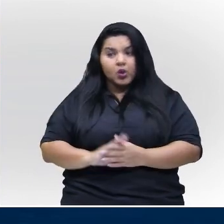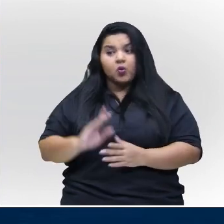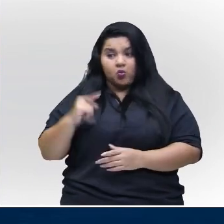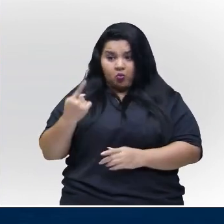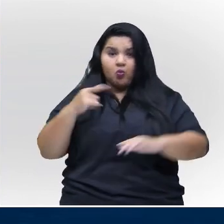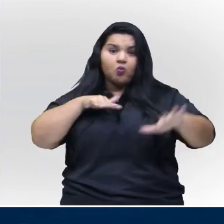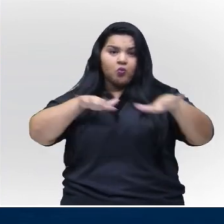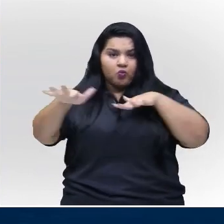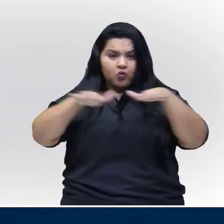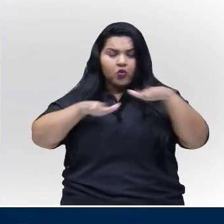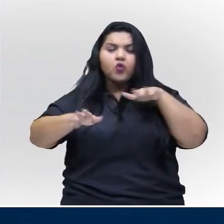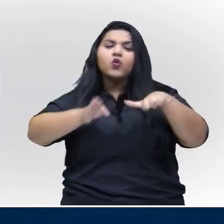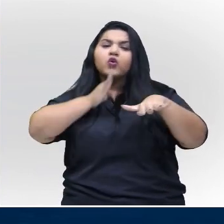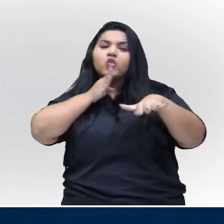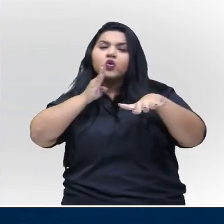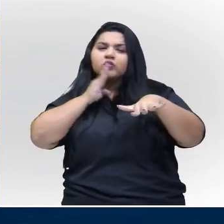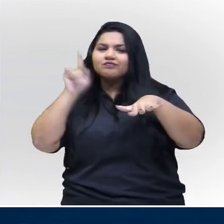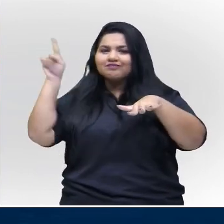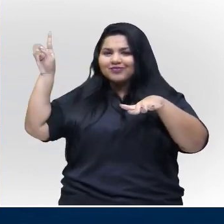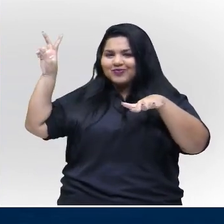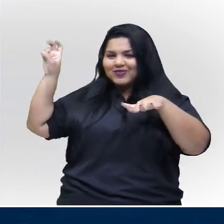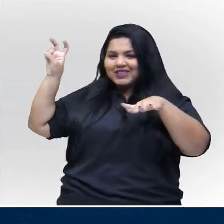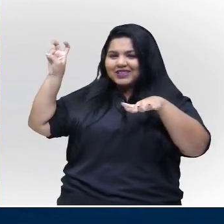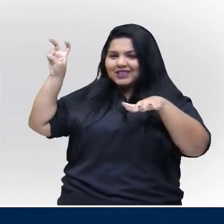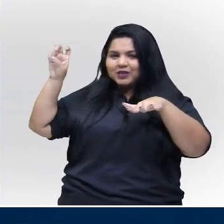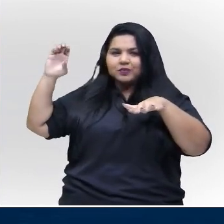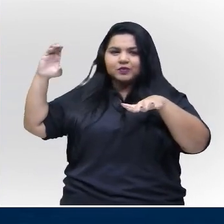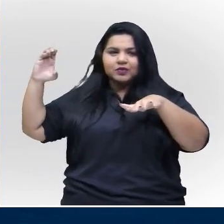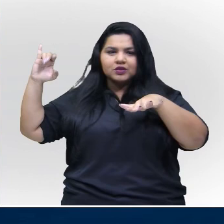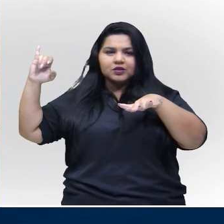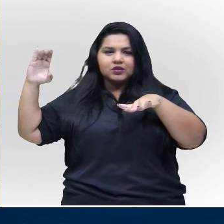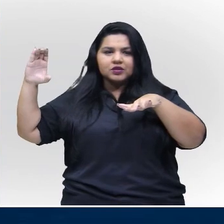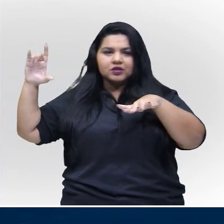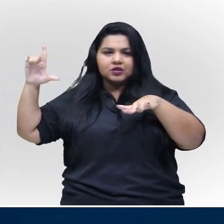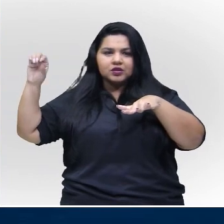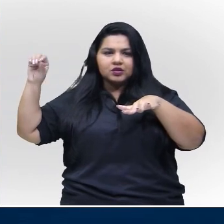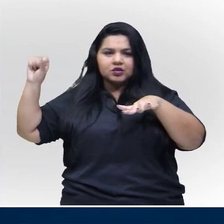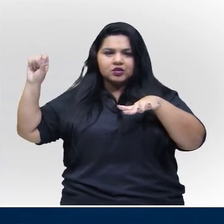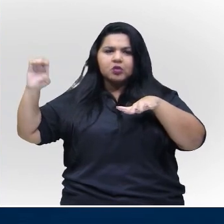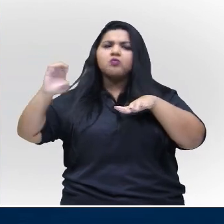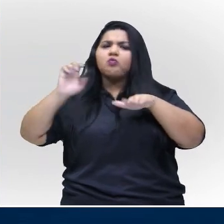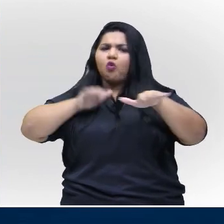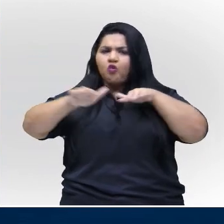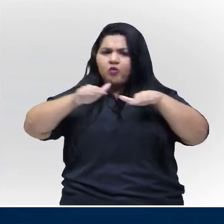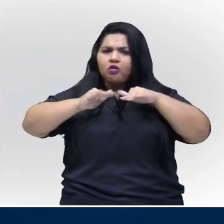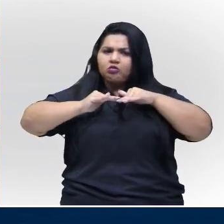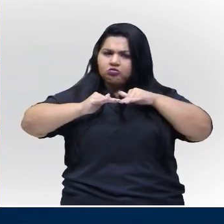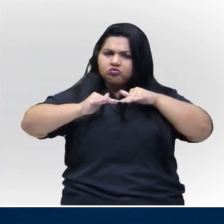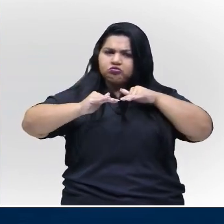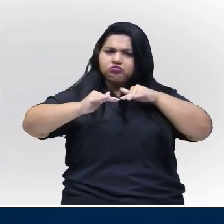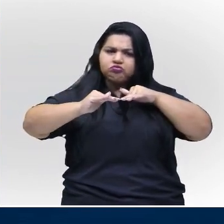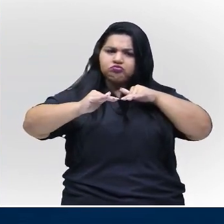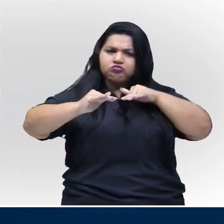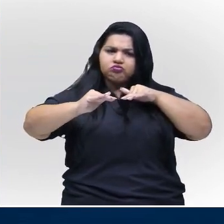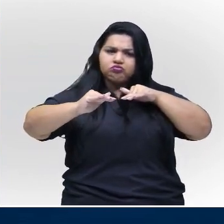é conhecido como ciclose. Olha só, movimentação contínua dos